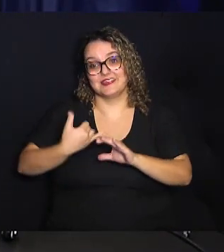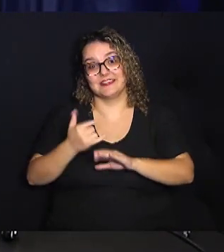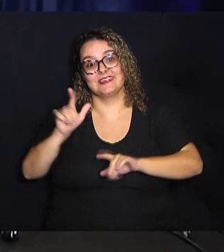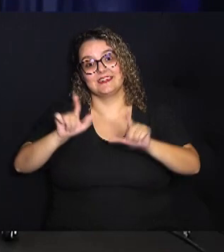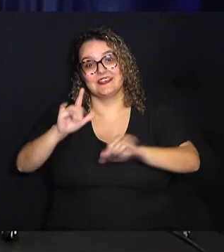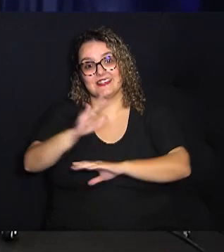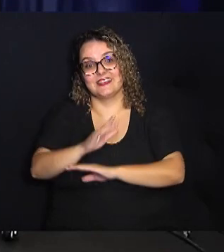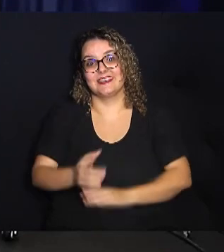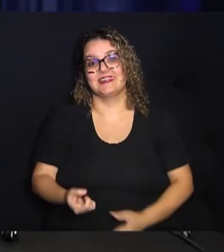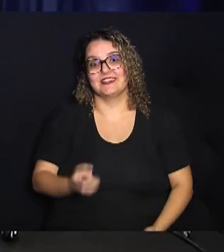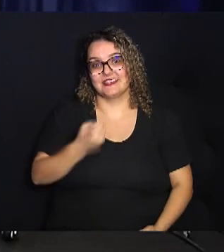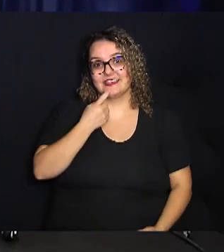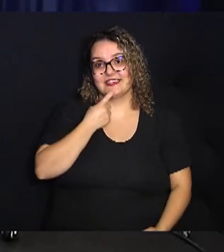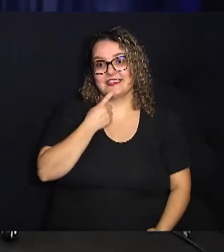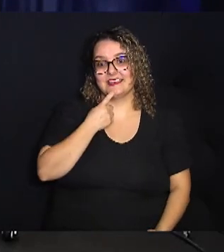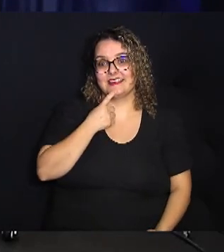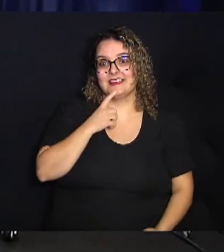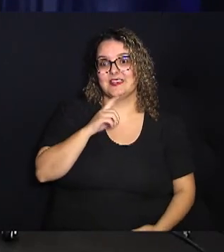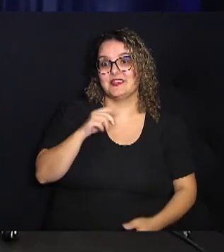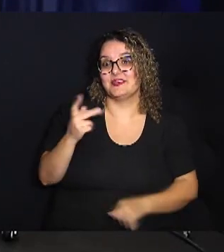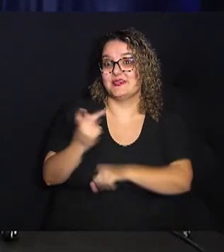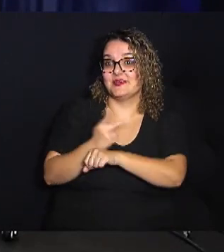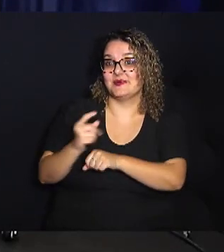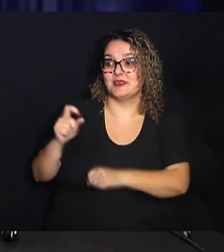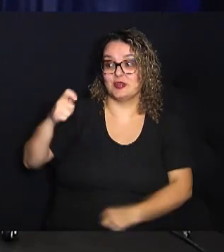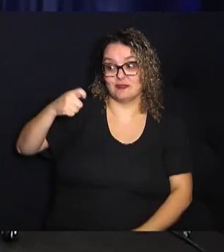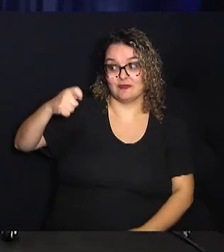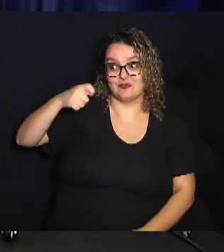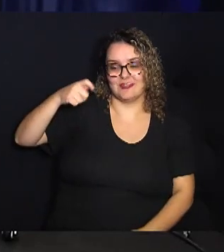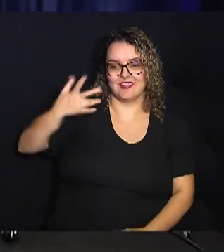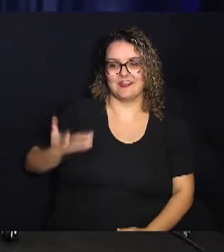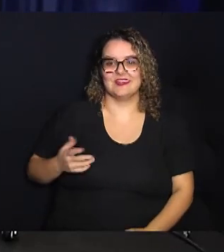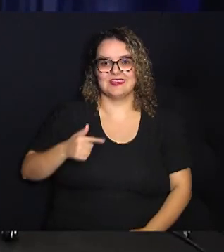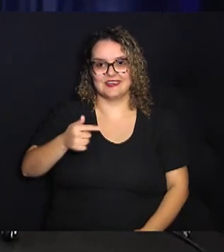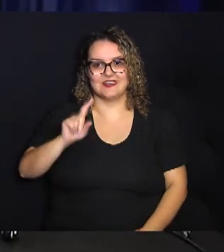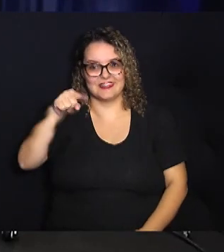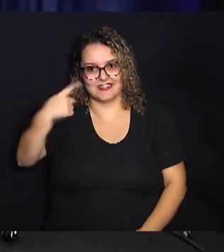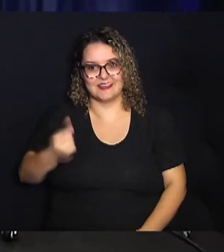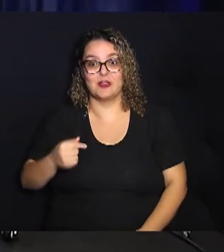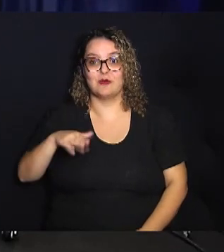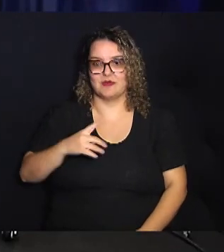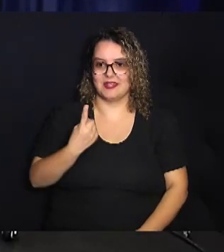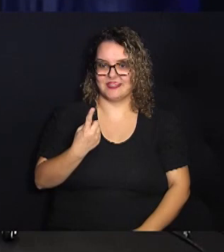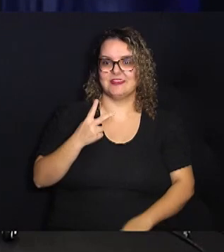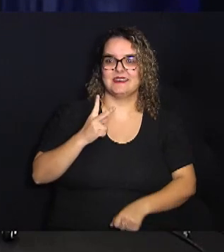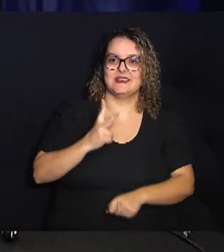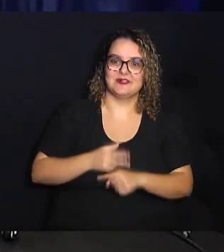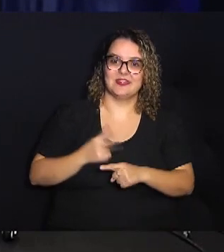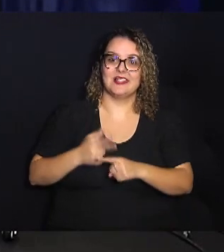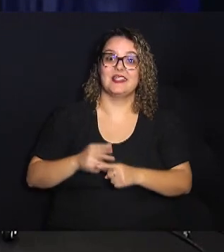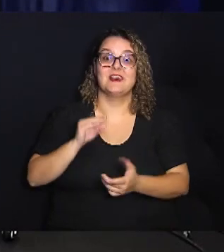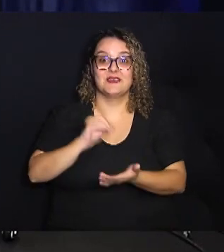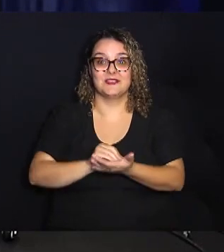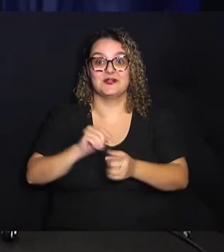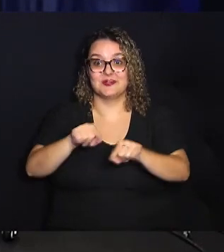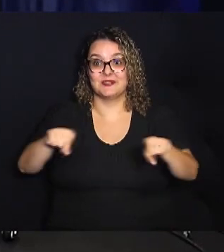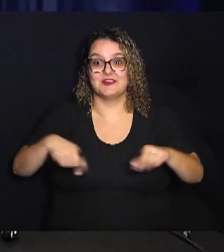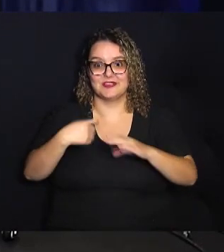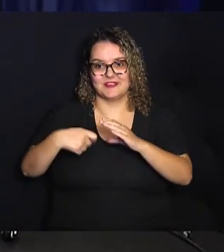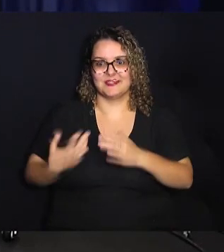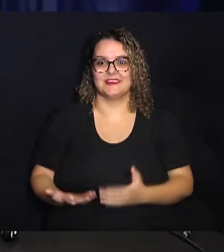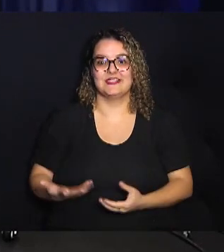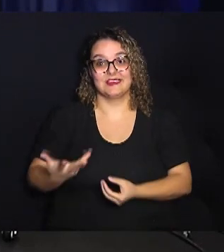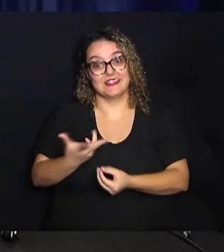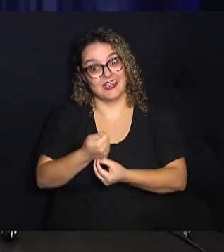Câmara Campinas, é só procurar ali na lupa. Semana que vem a gente tem mais uma edição, que é a última edição do Estúdio Câmara